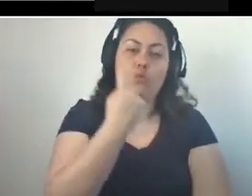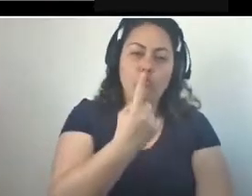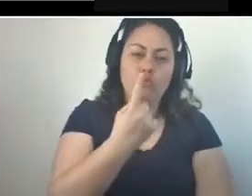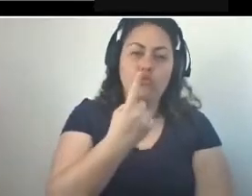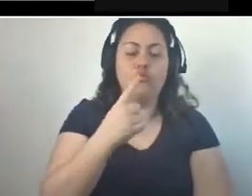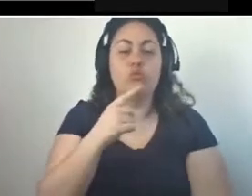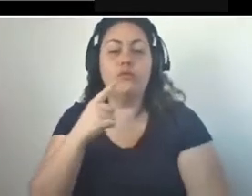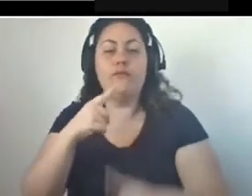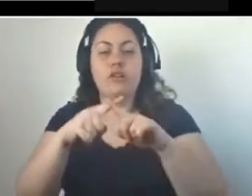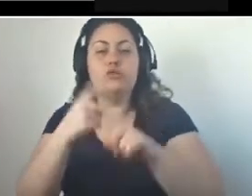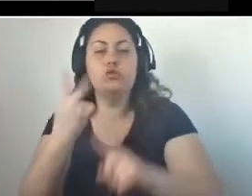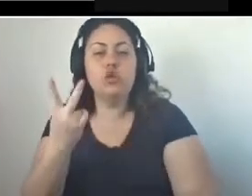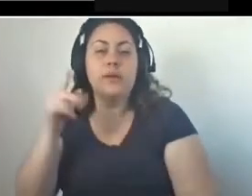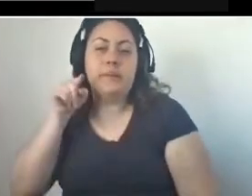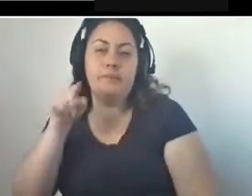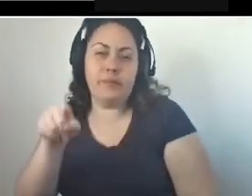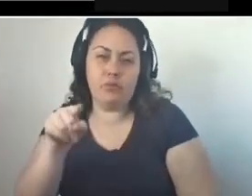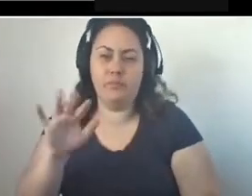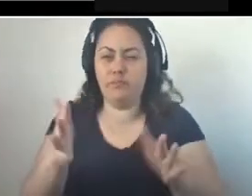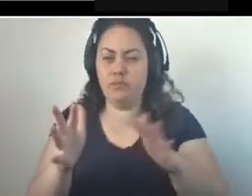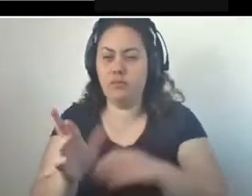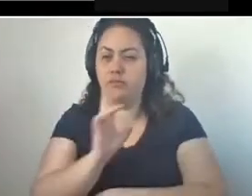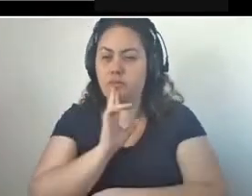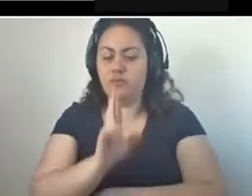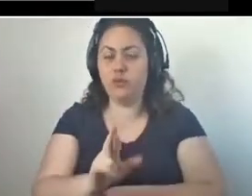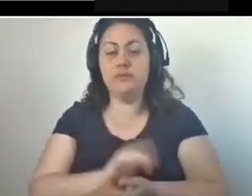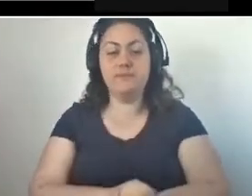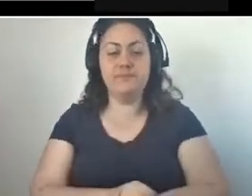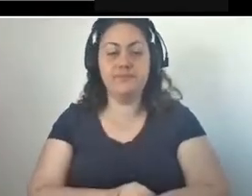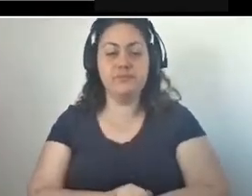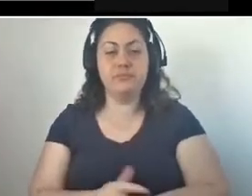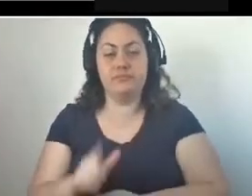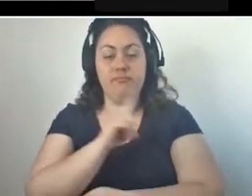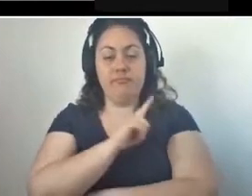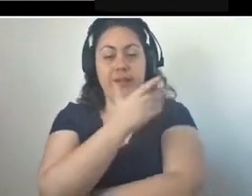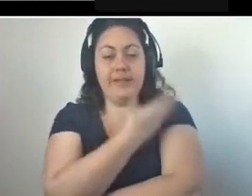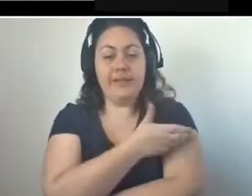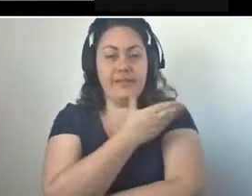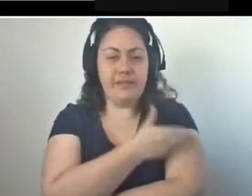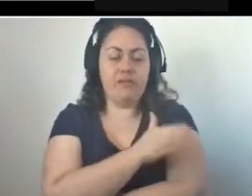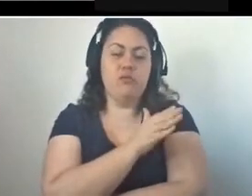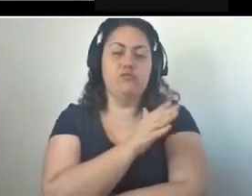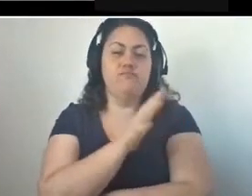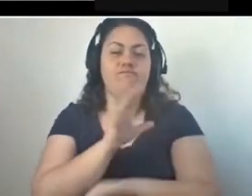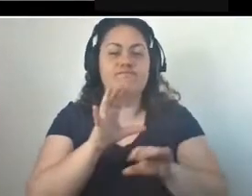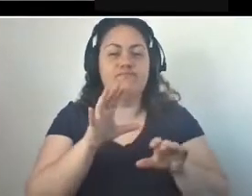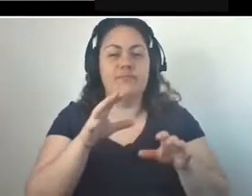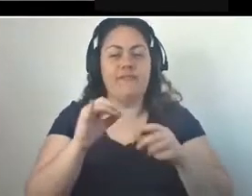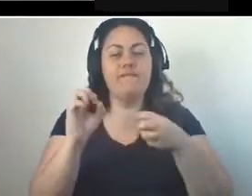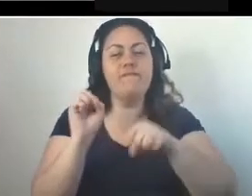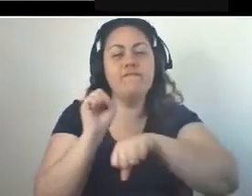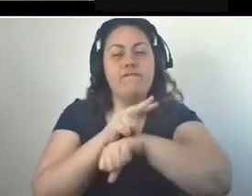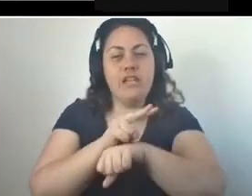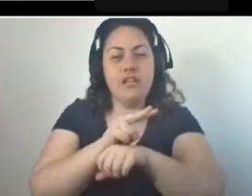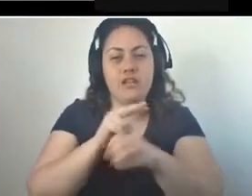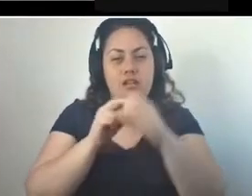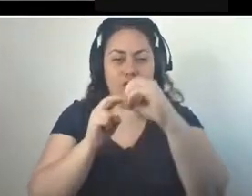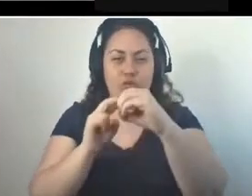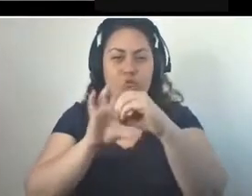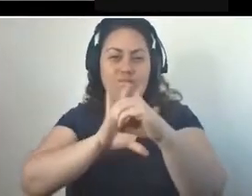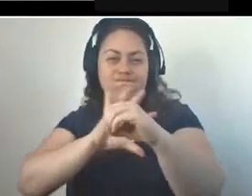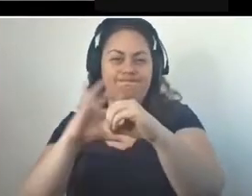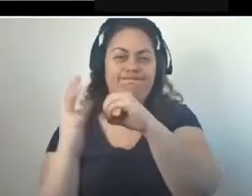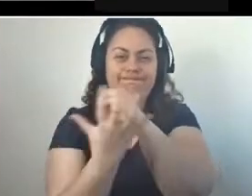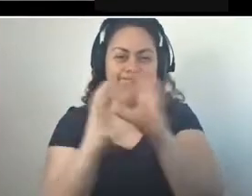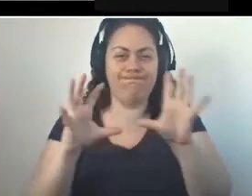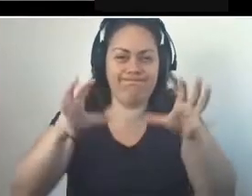né? Já os ensaios de neutralização do vírus, que não é o PRNT, mas é parecido, tu vê que fica mais ou menos por